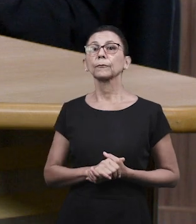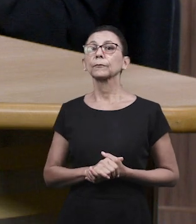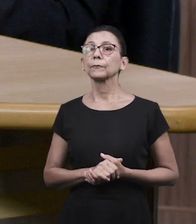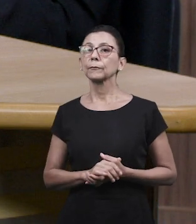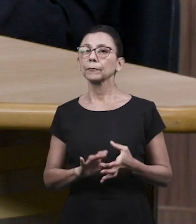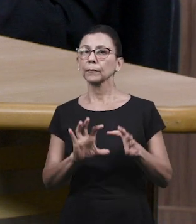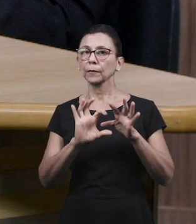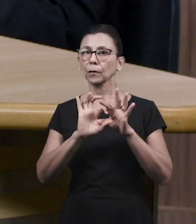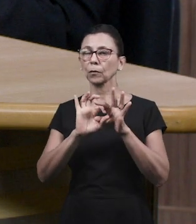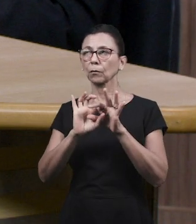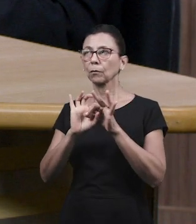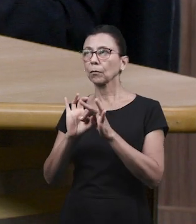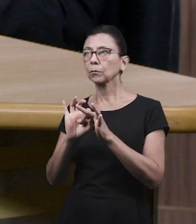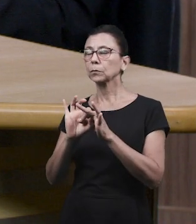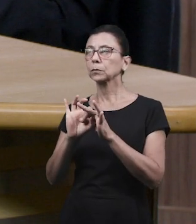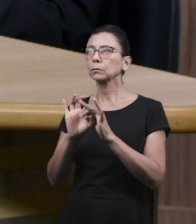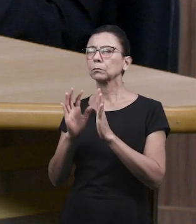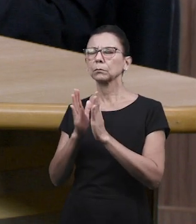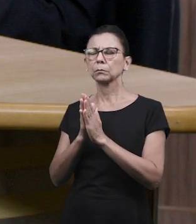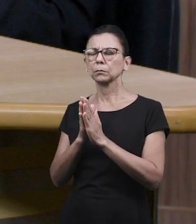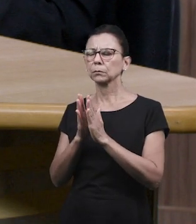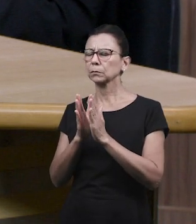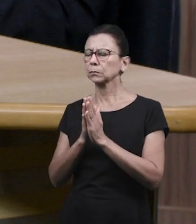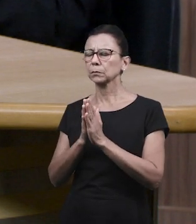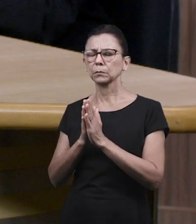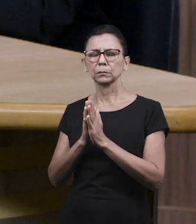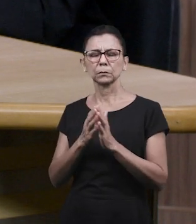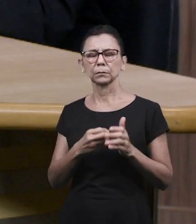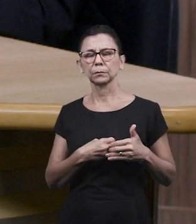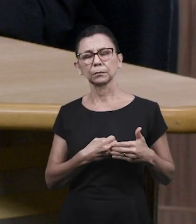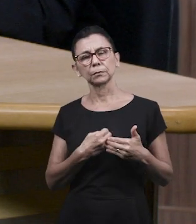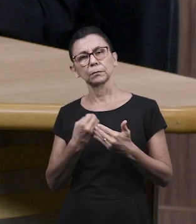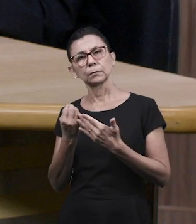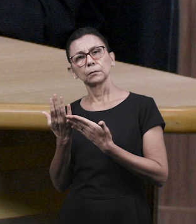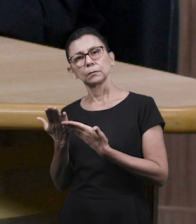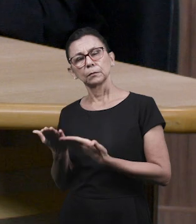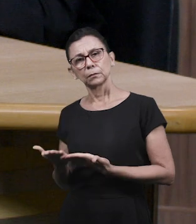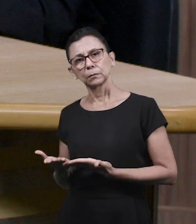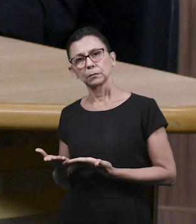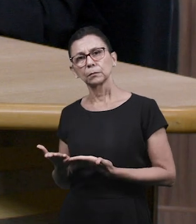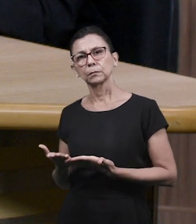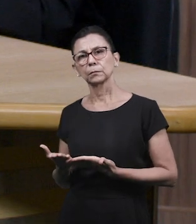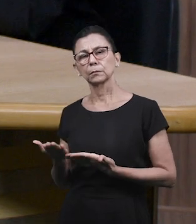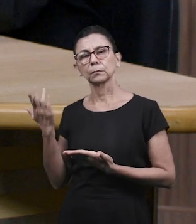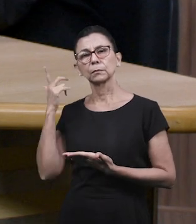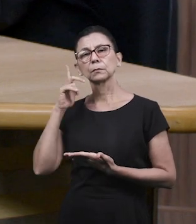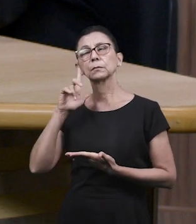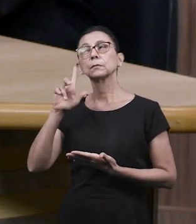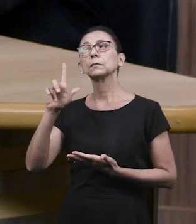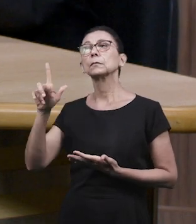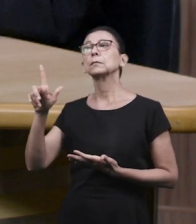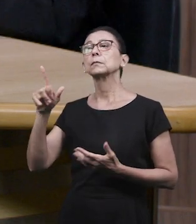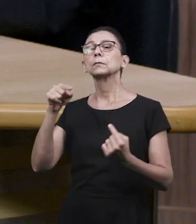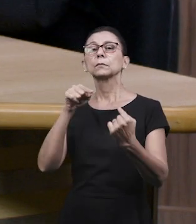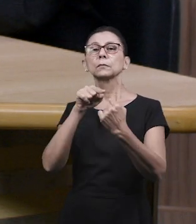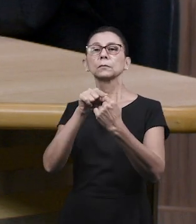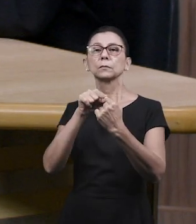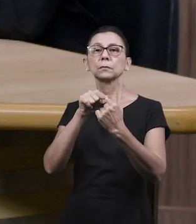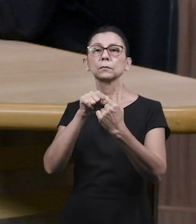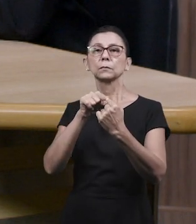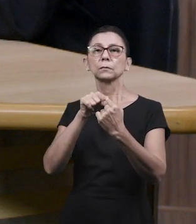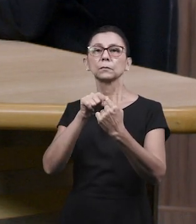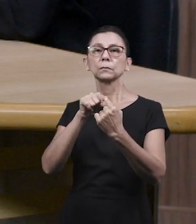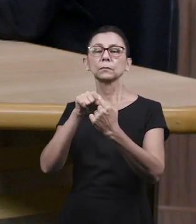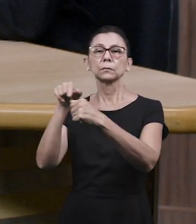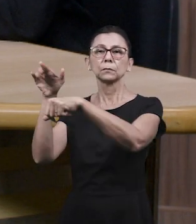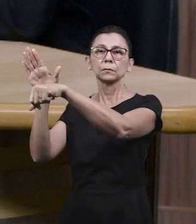de comunhão com o Senhor, de busca com o Senhor, de entrega para nós alcançarmos aquilo que o Senhor tem para as